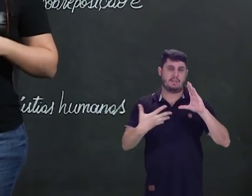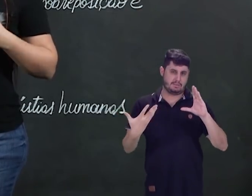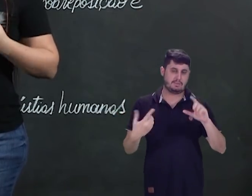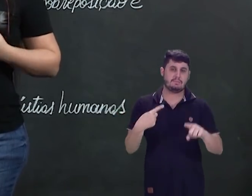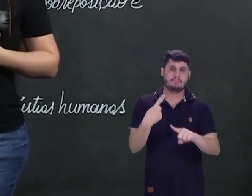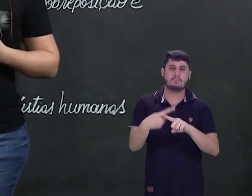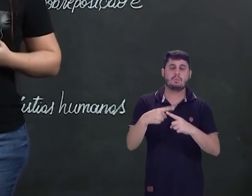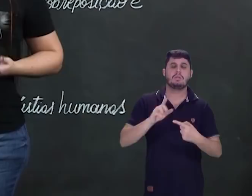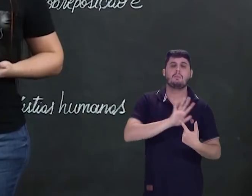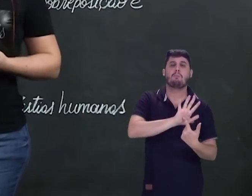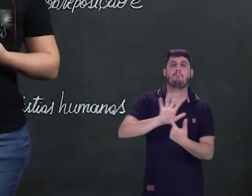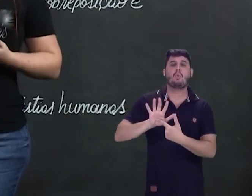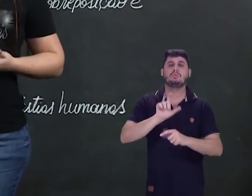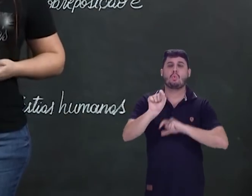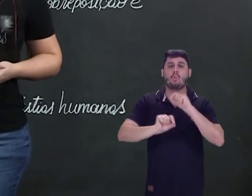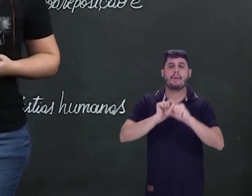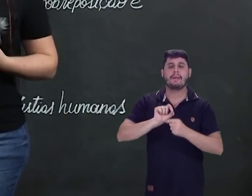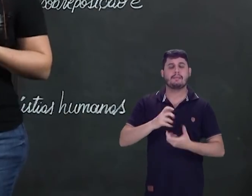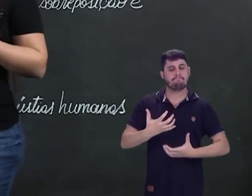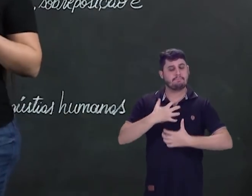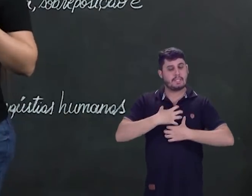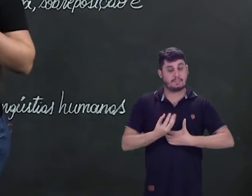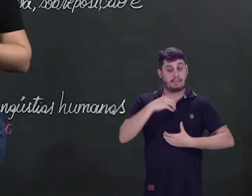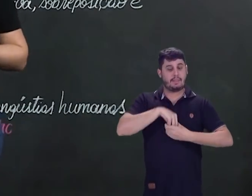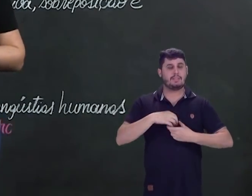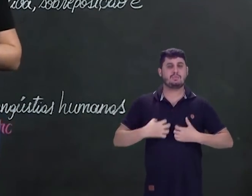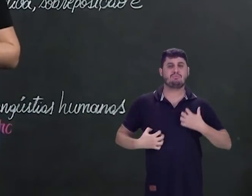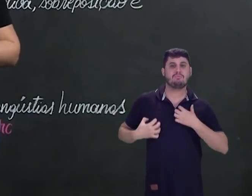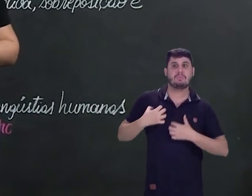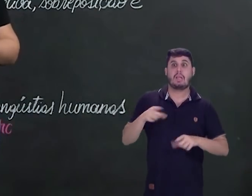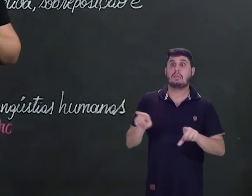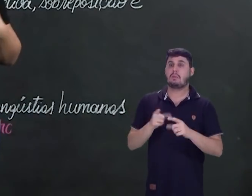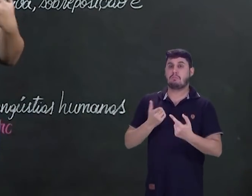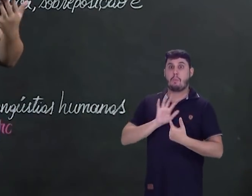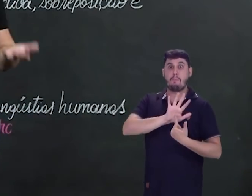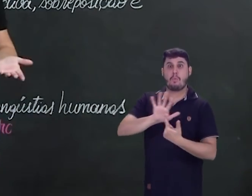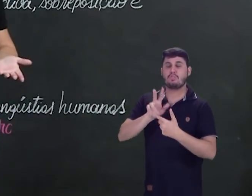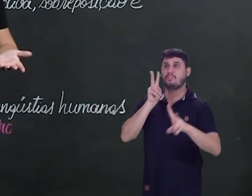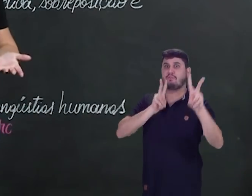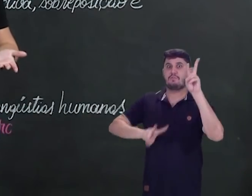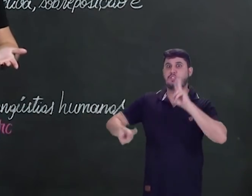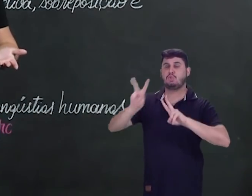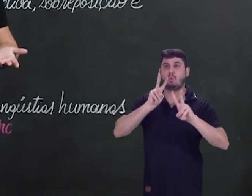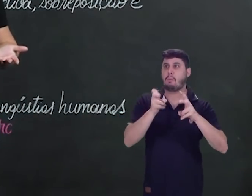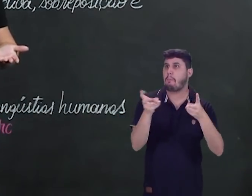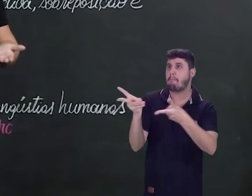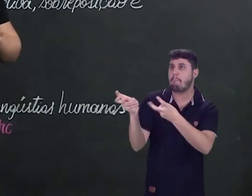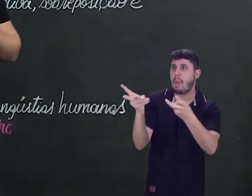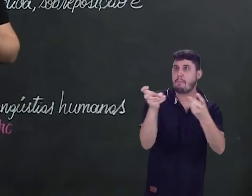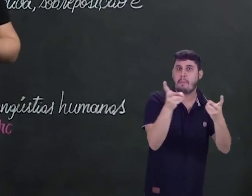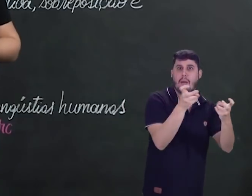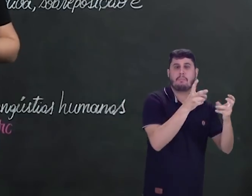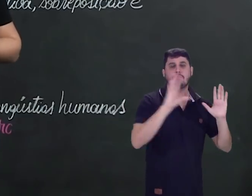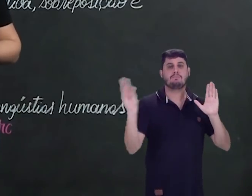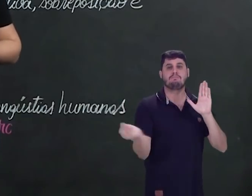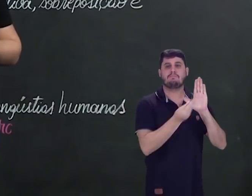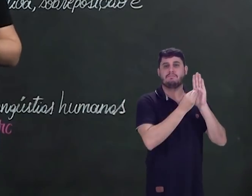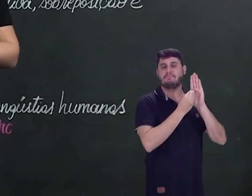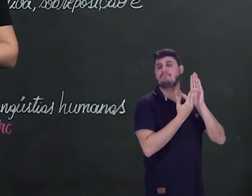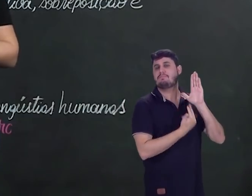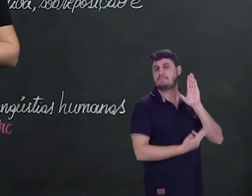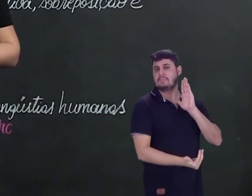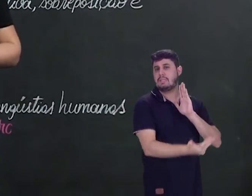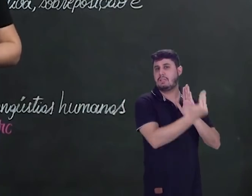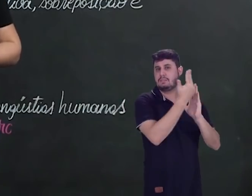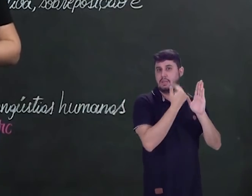expressão, representar tudo aquilo que você sente, a sua visão muito pessoal das coisas que acontecem ao seu redor. E aí, claro que